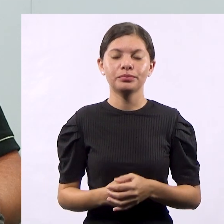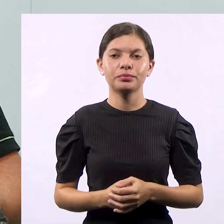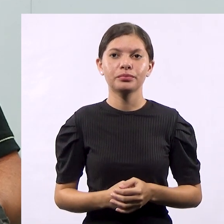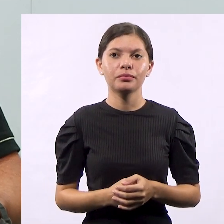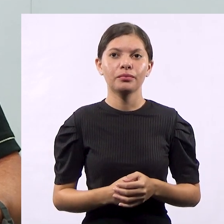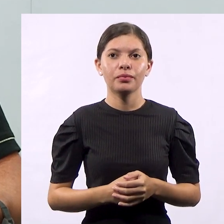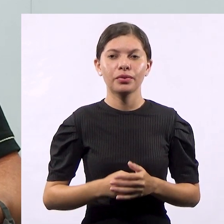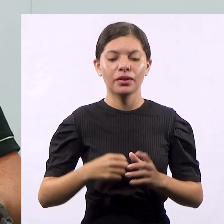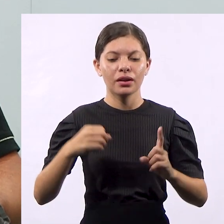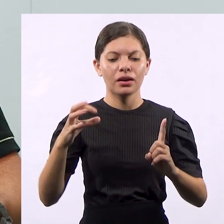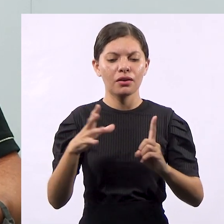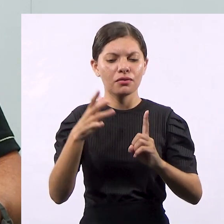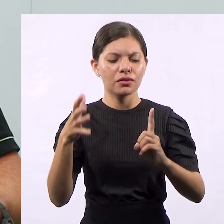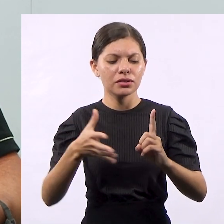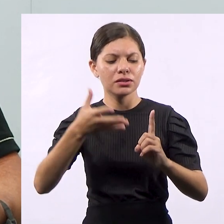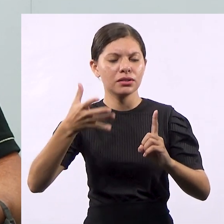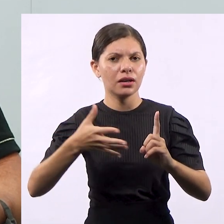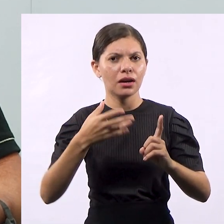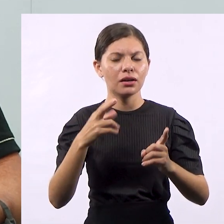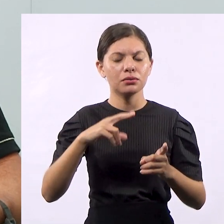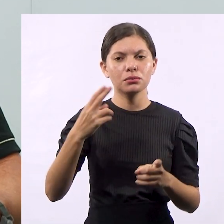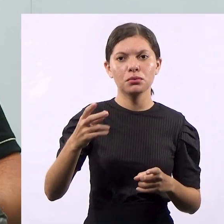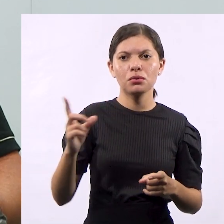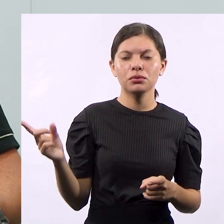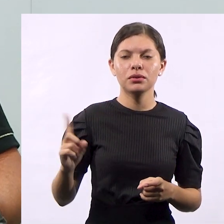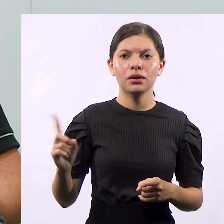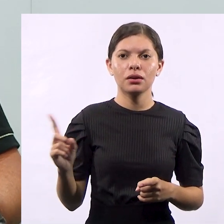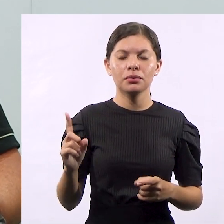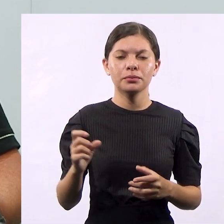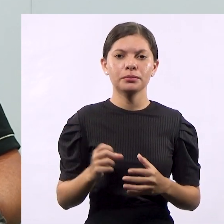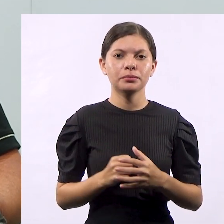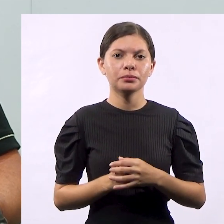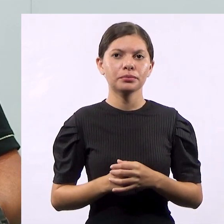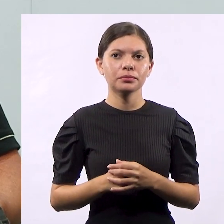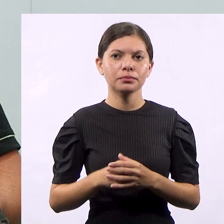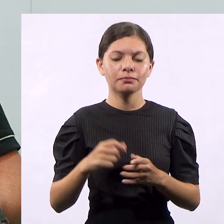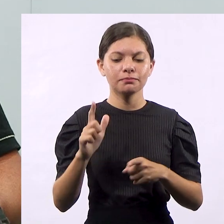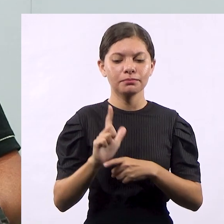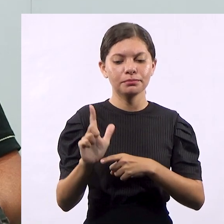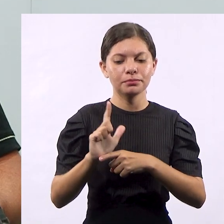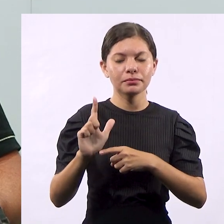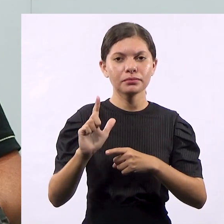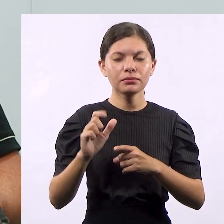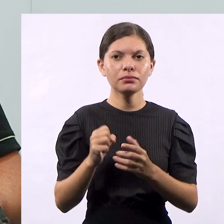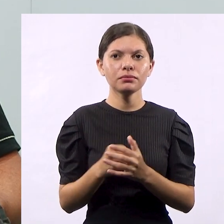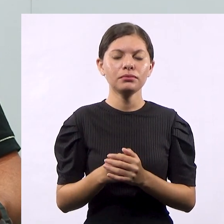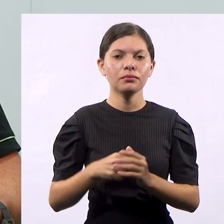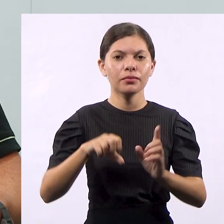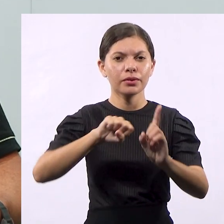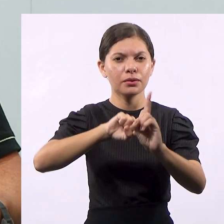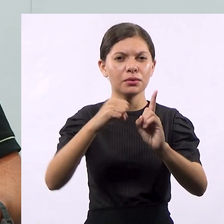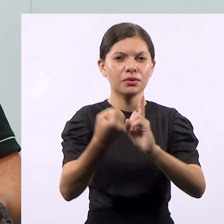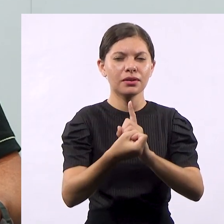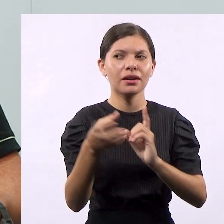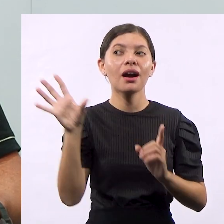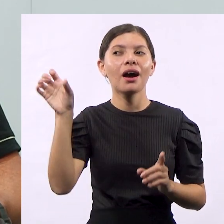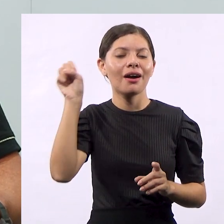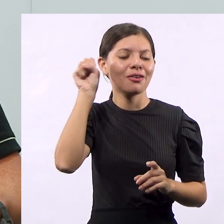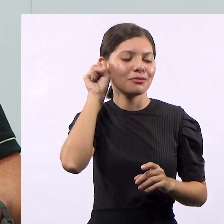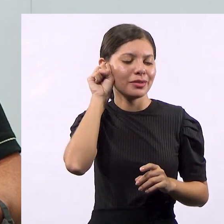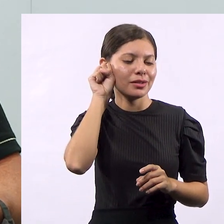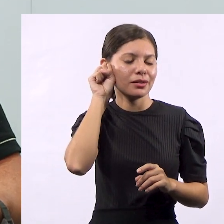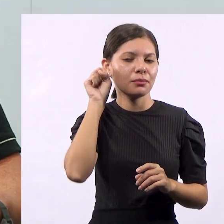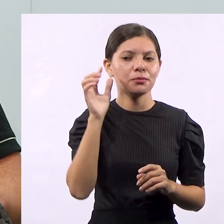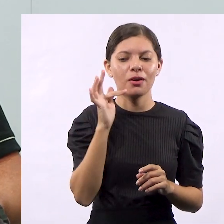tem influenciado ou não nas decisões do gestor, né? Se essa coletividade ela é ouvida, mas o que